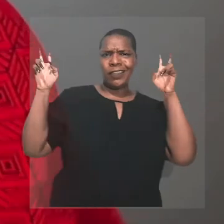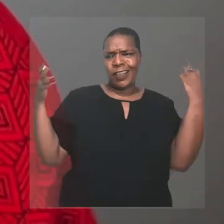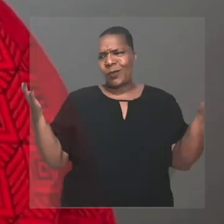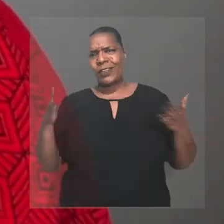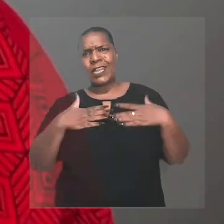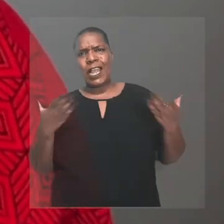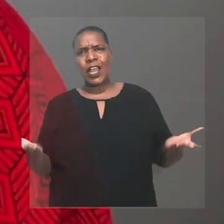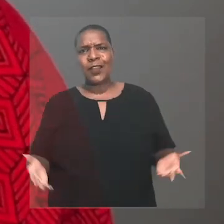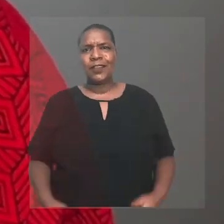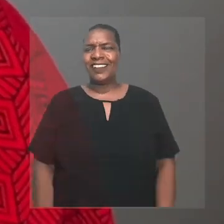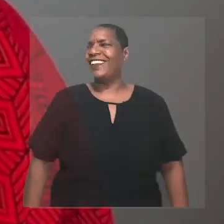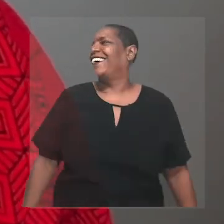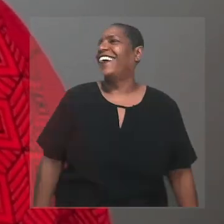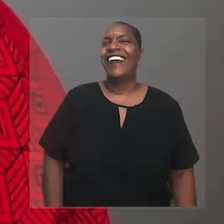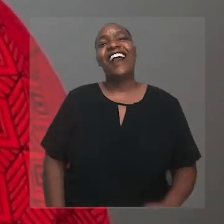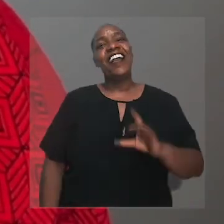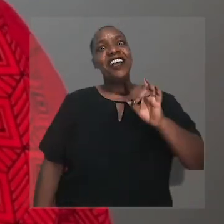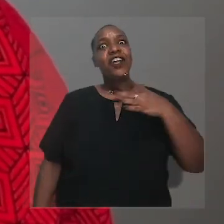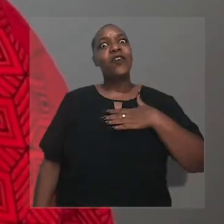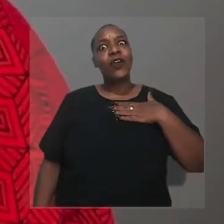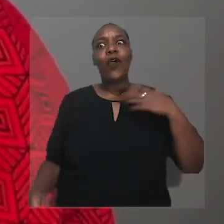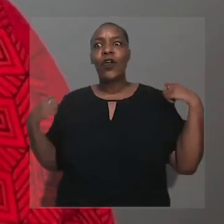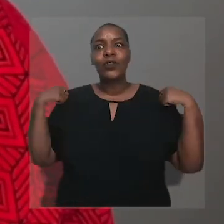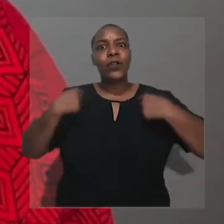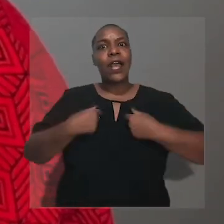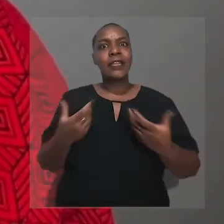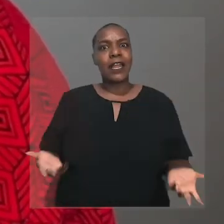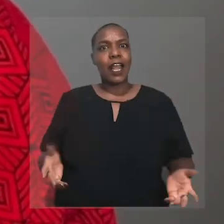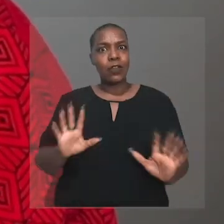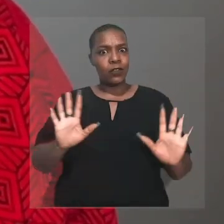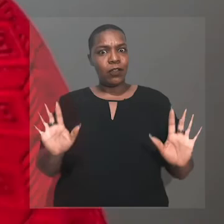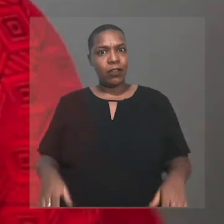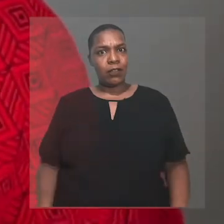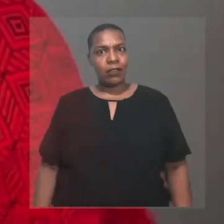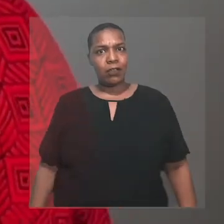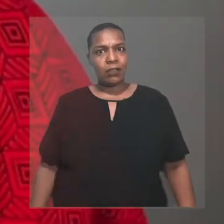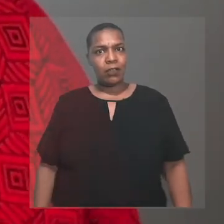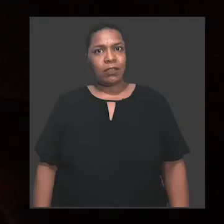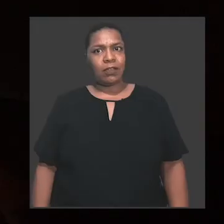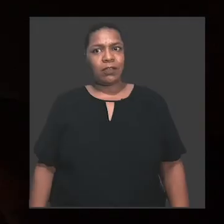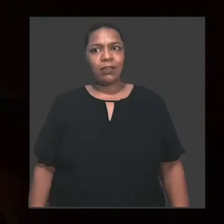Mudar de assunto assim de repente? Porque eu só falei que eu gosto do seu casaco.